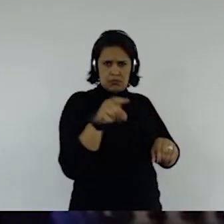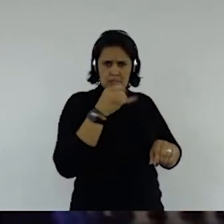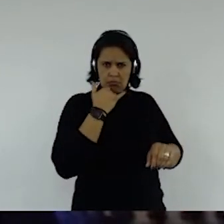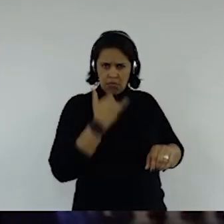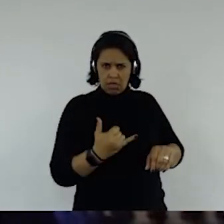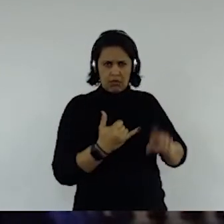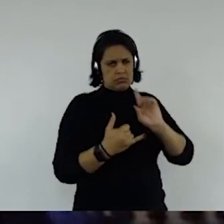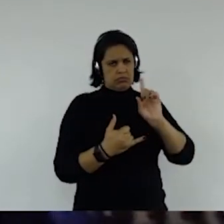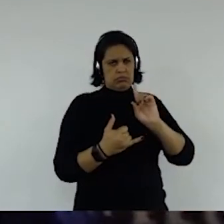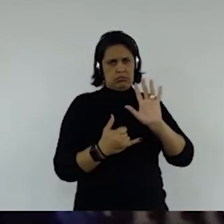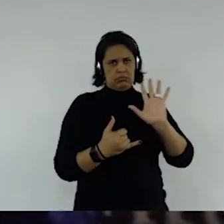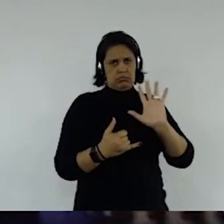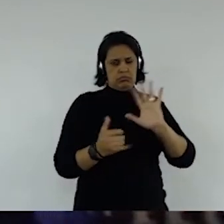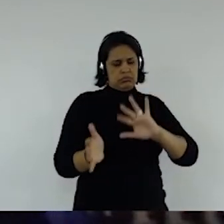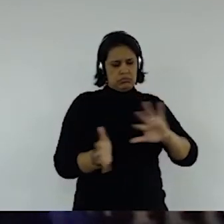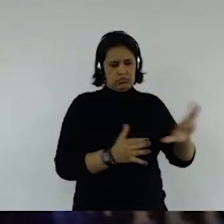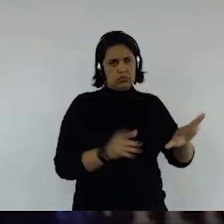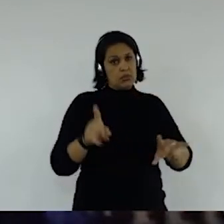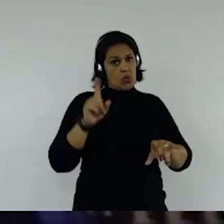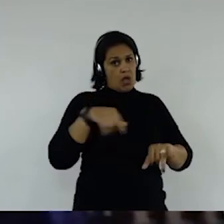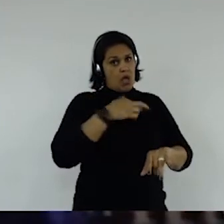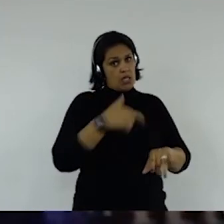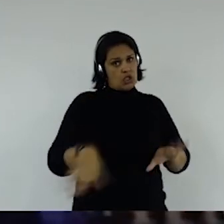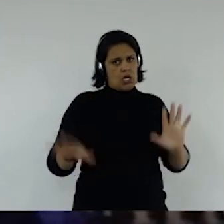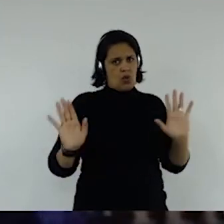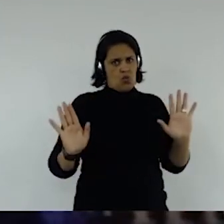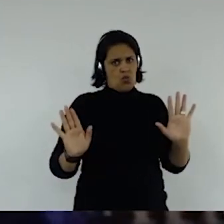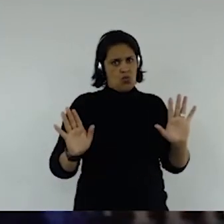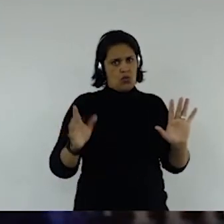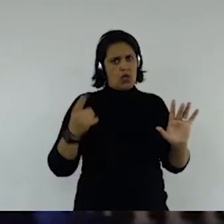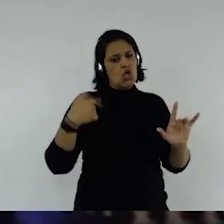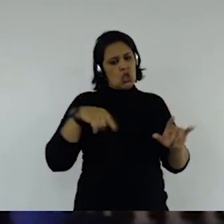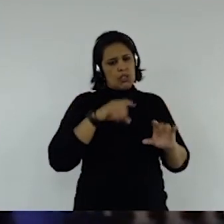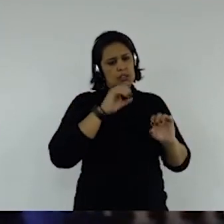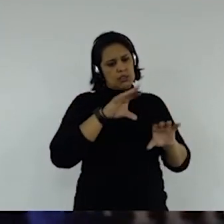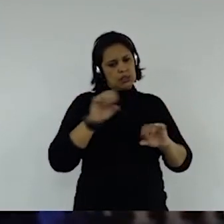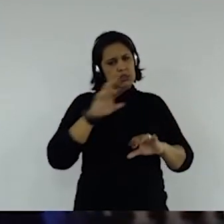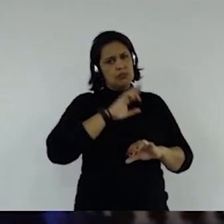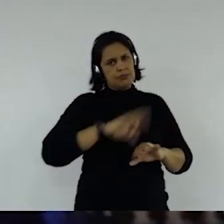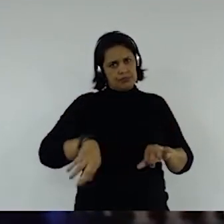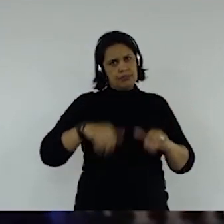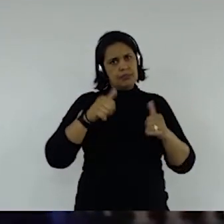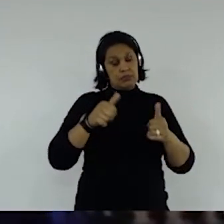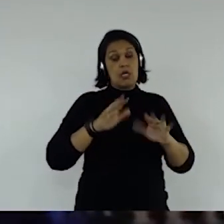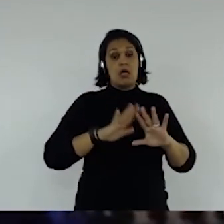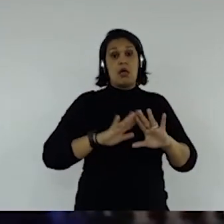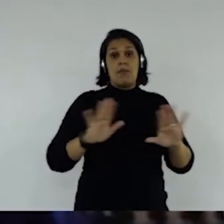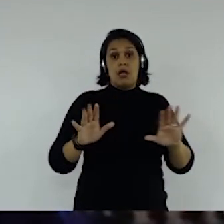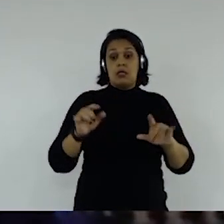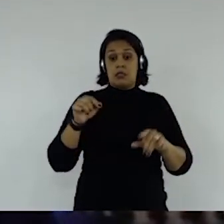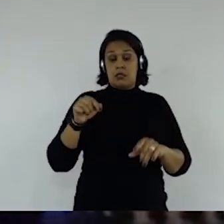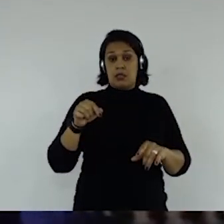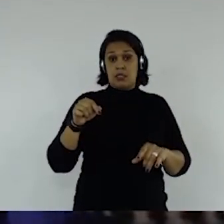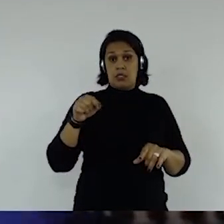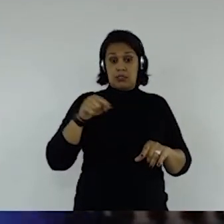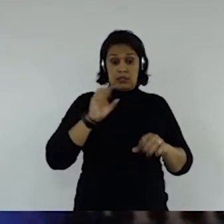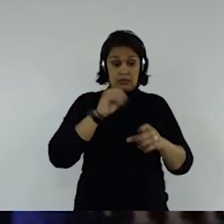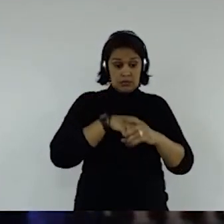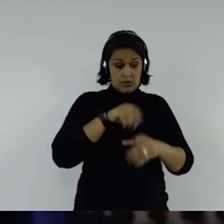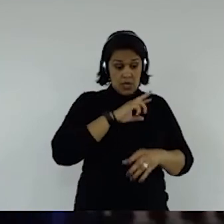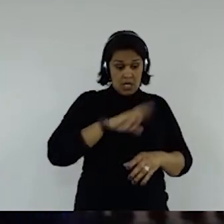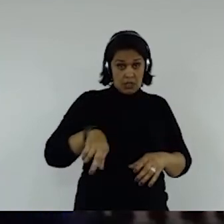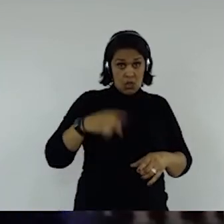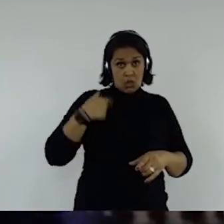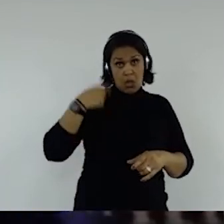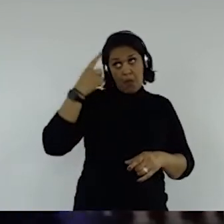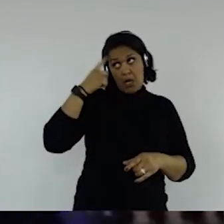perdoar. Essa é uma visão religiosa. Na religião, a gente ensina outra religião a perdoar. Na religião, a gente pensa no próximo.